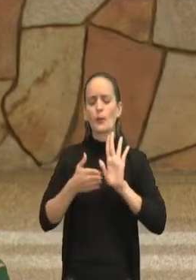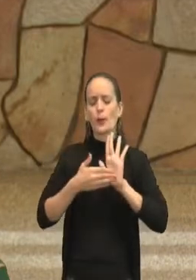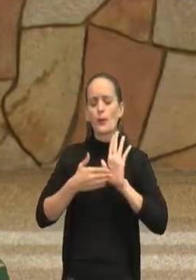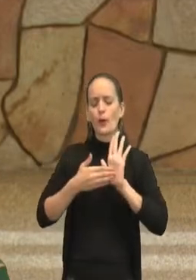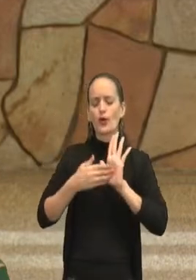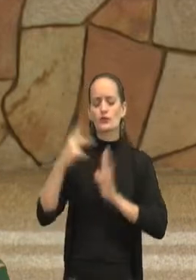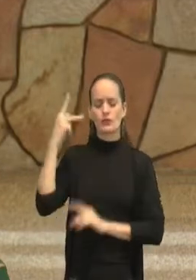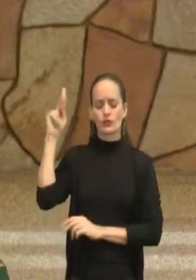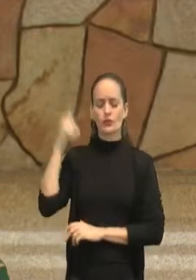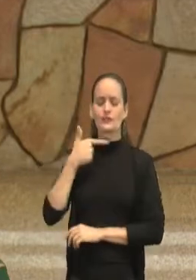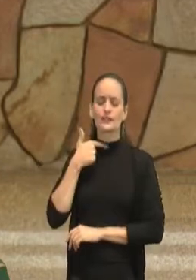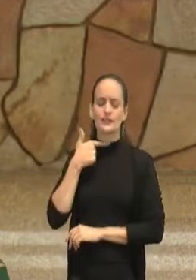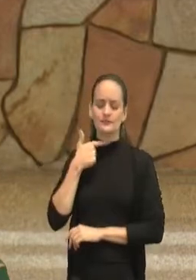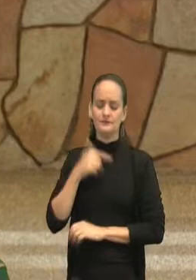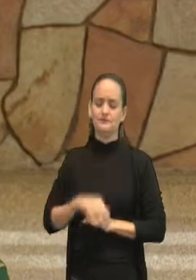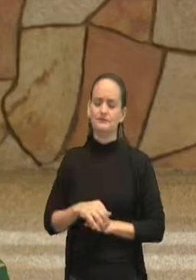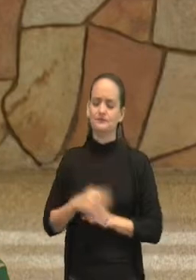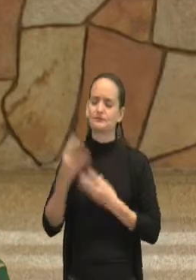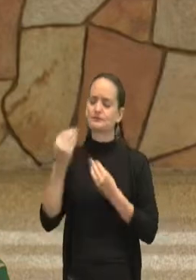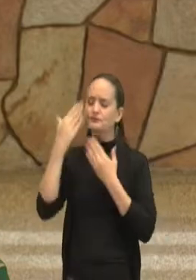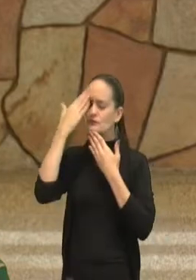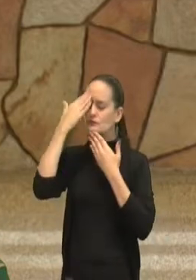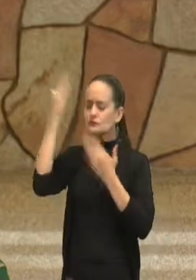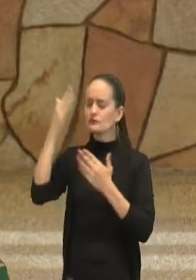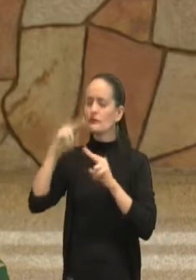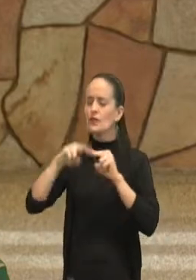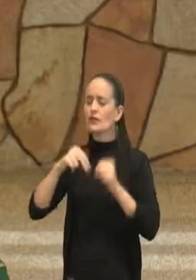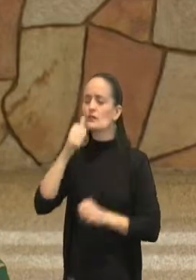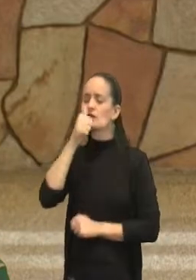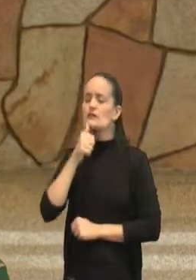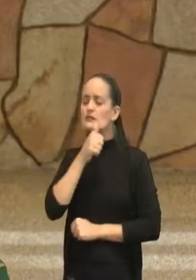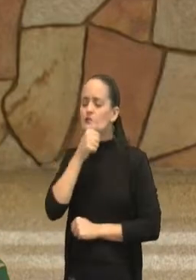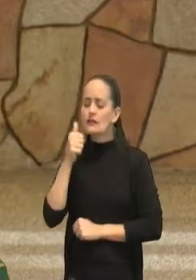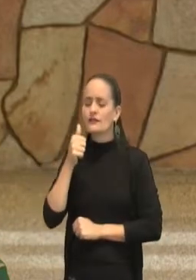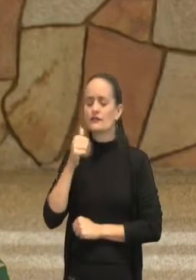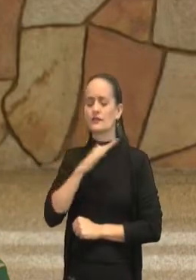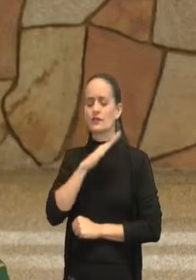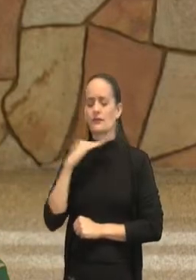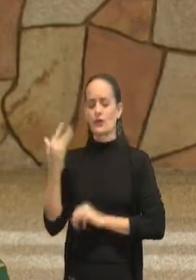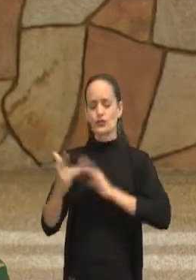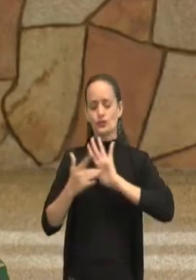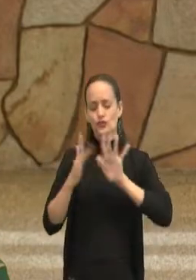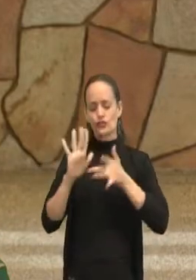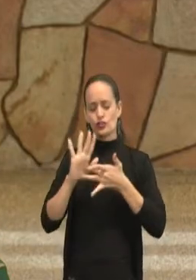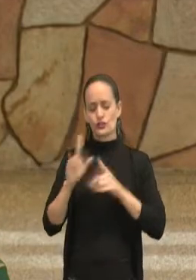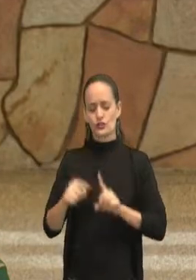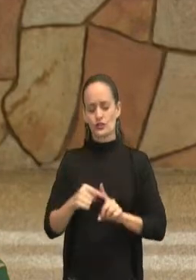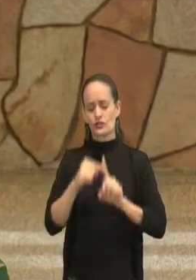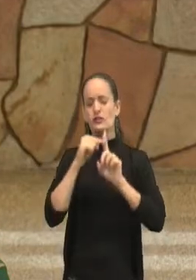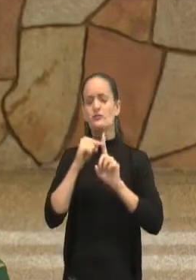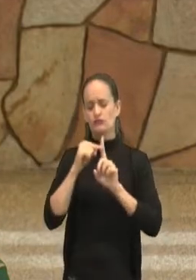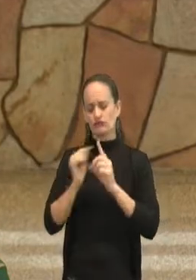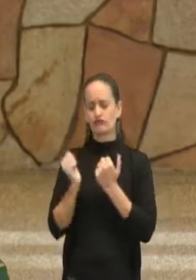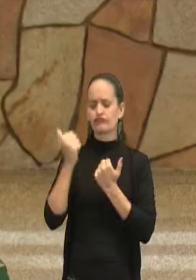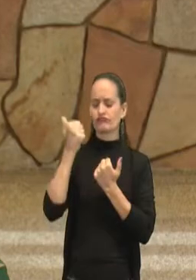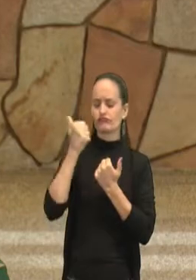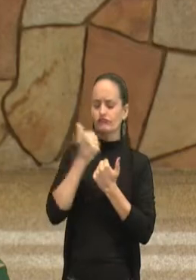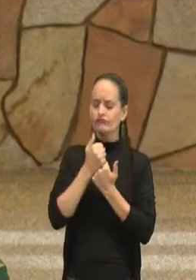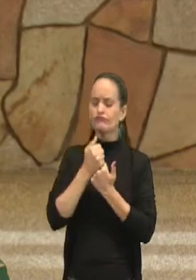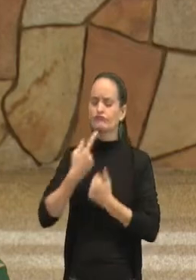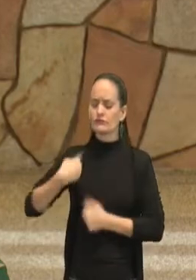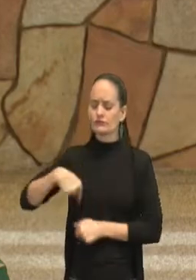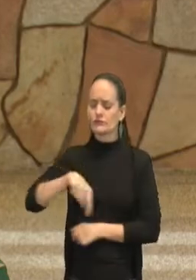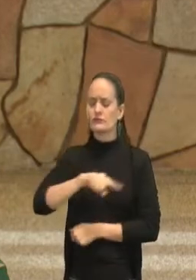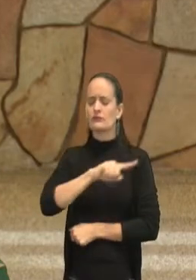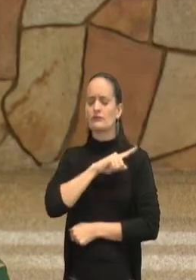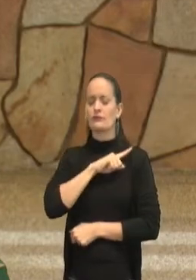nós. Obrigado pelo sacrifício, pela morte, pela ressurreição do Teu Filho Jesus, que morreu em nosso lugar e assim